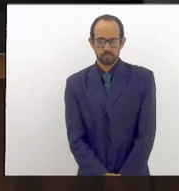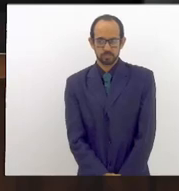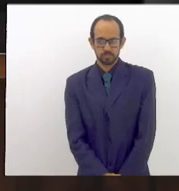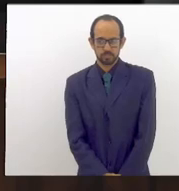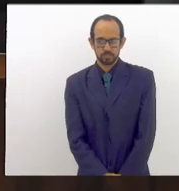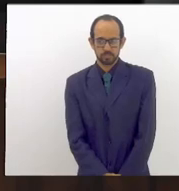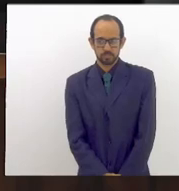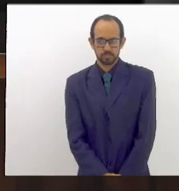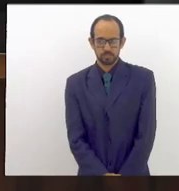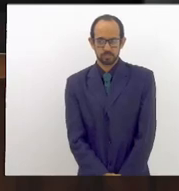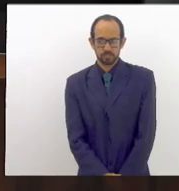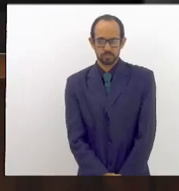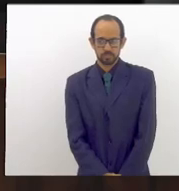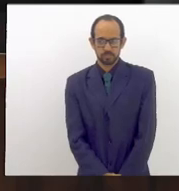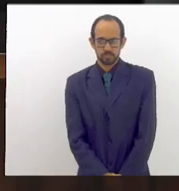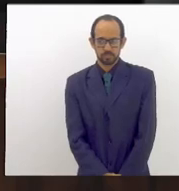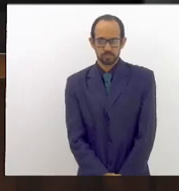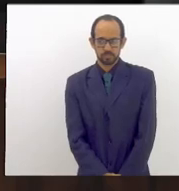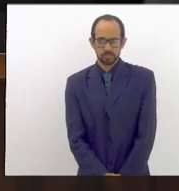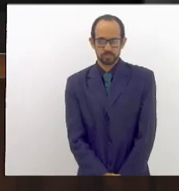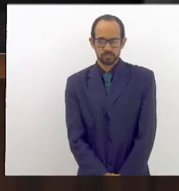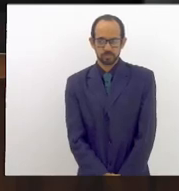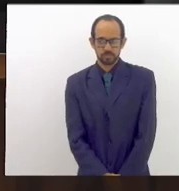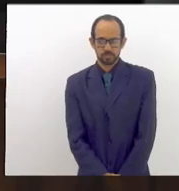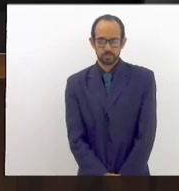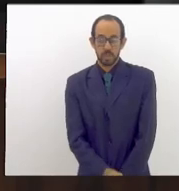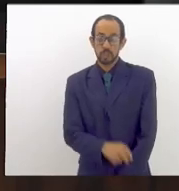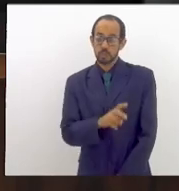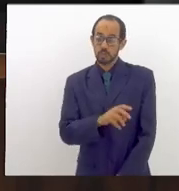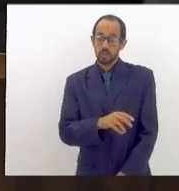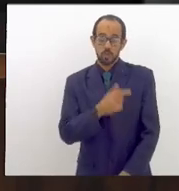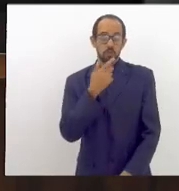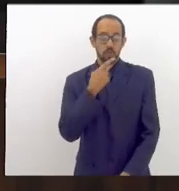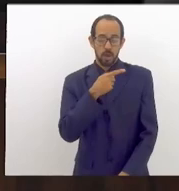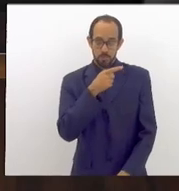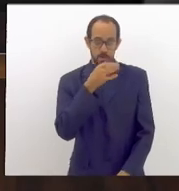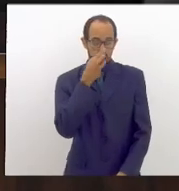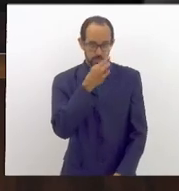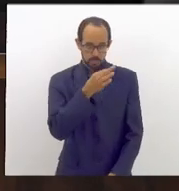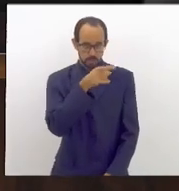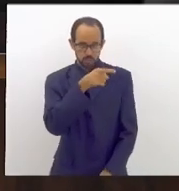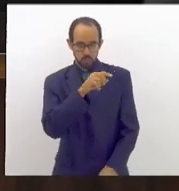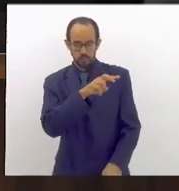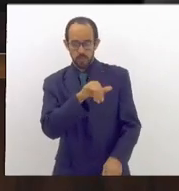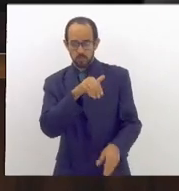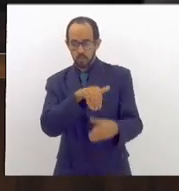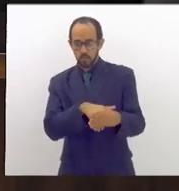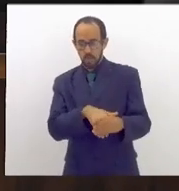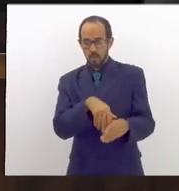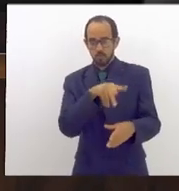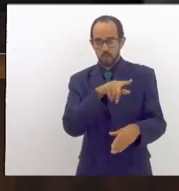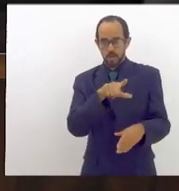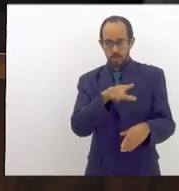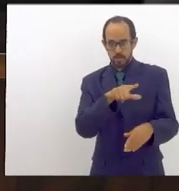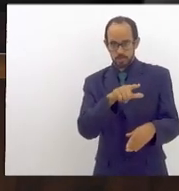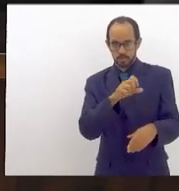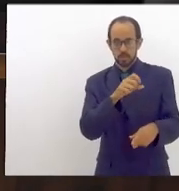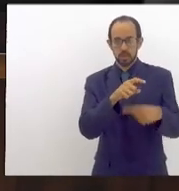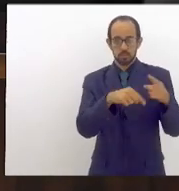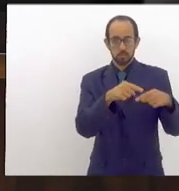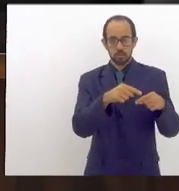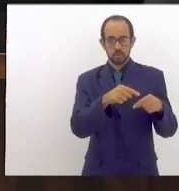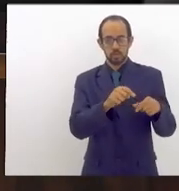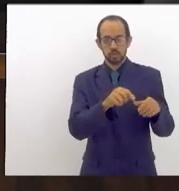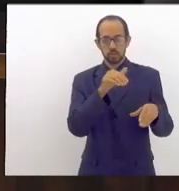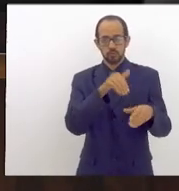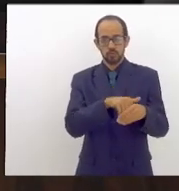primeiro acabei de dizer nós vamos voltar ao projeto uma vez que o projeto Foi aprovado a gente vai botar os destaque mas